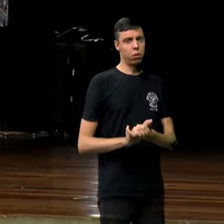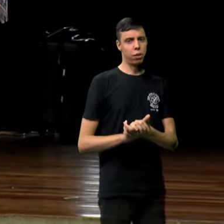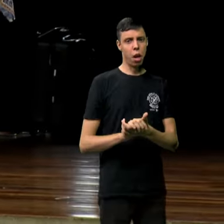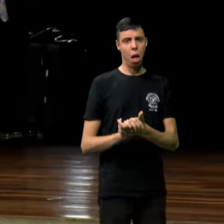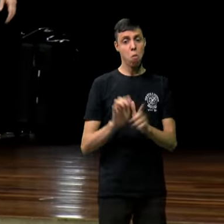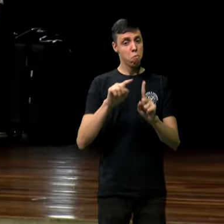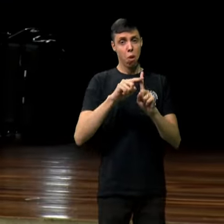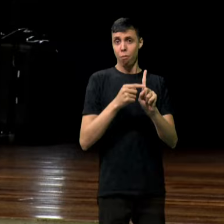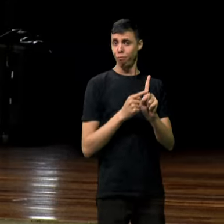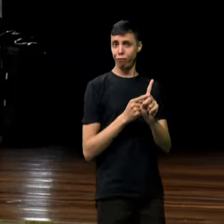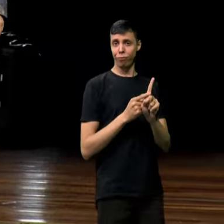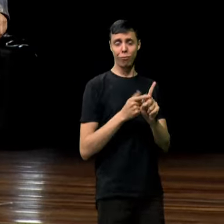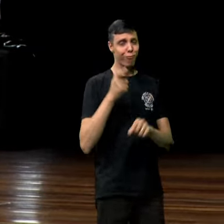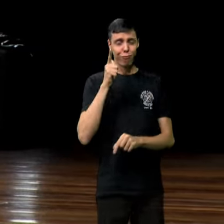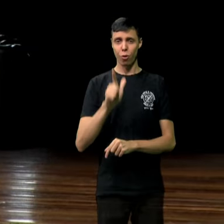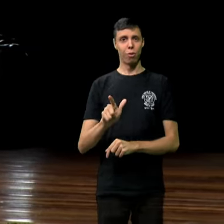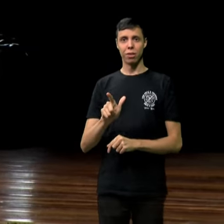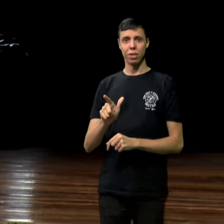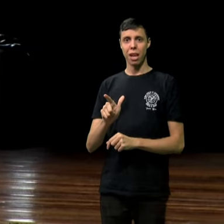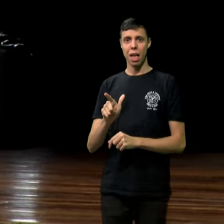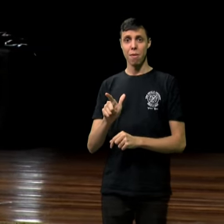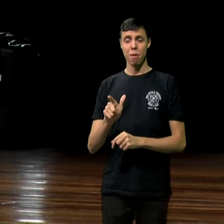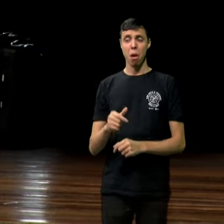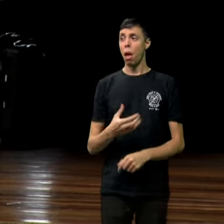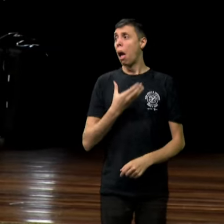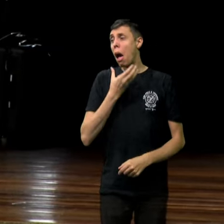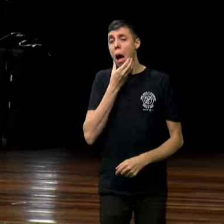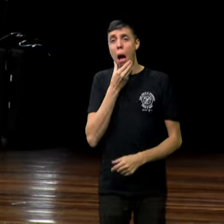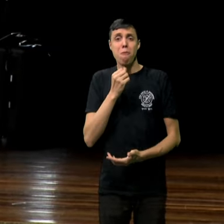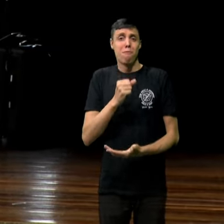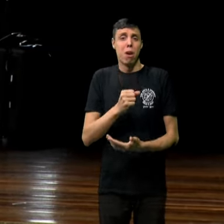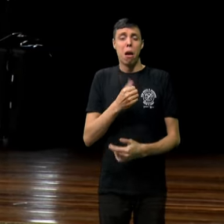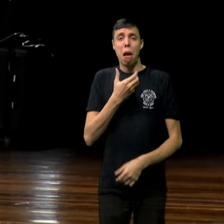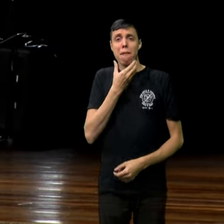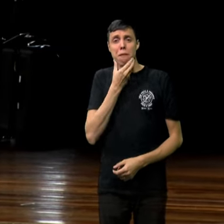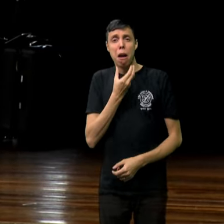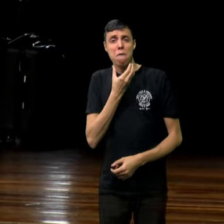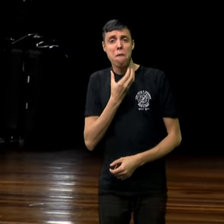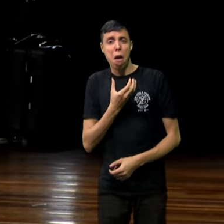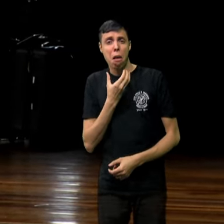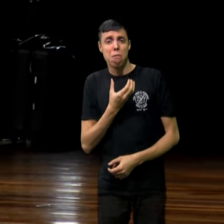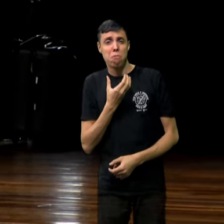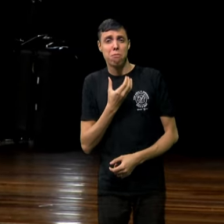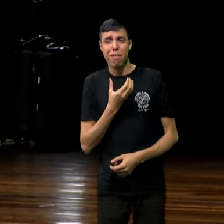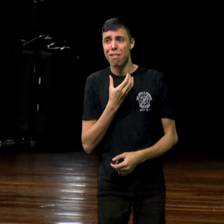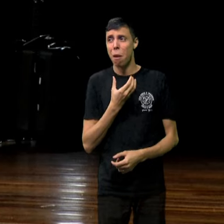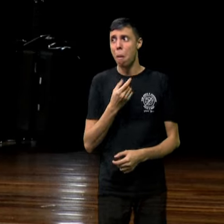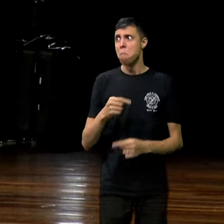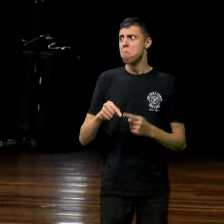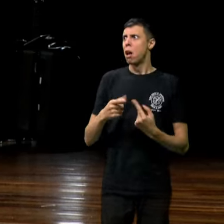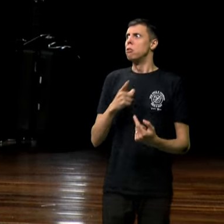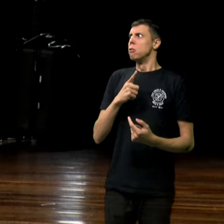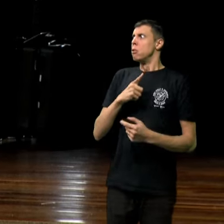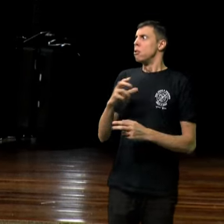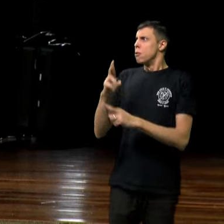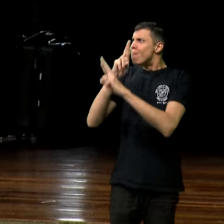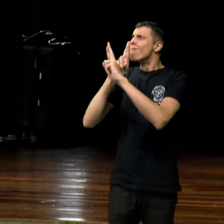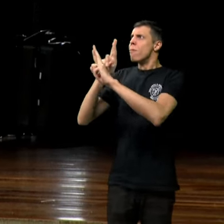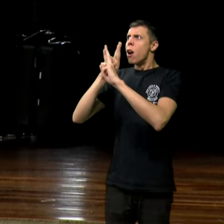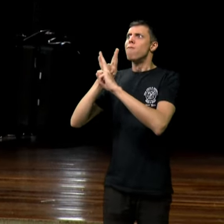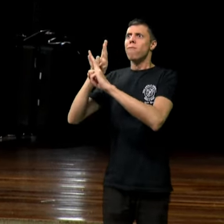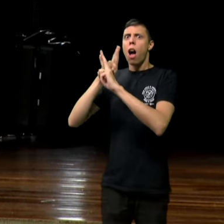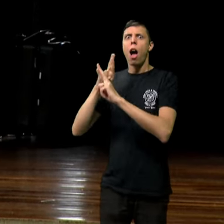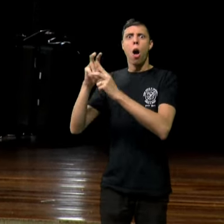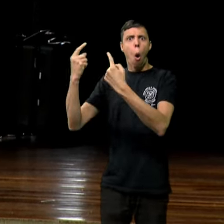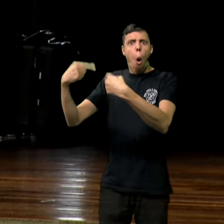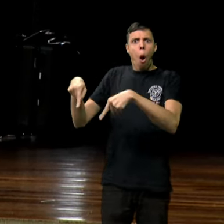A idade está avançada. Mas ele acreditava em esperança contra esperança. A ver se você entende. Esperança não é